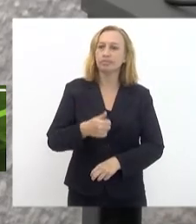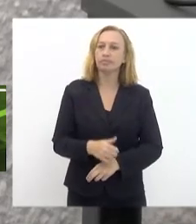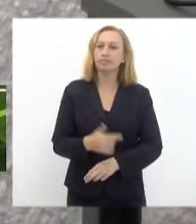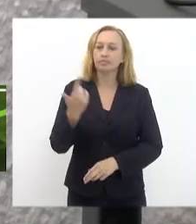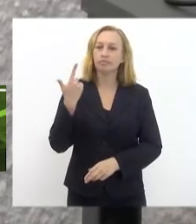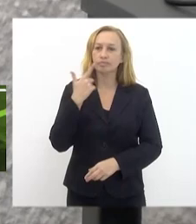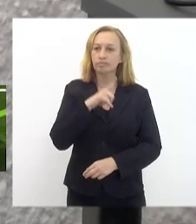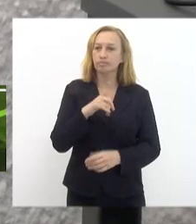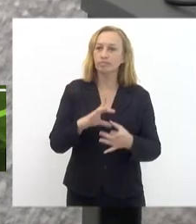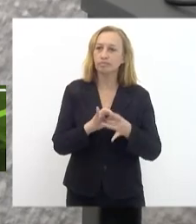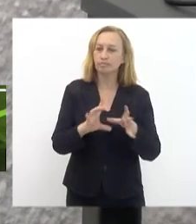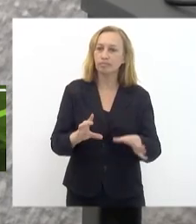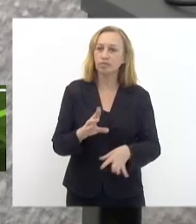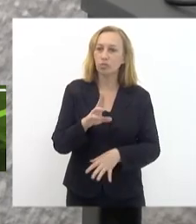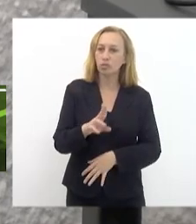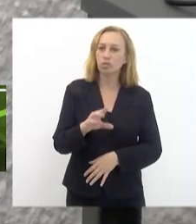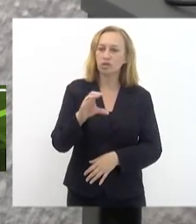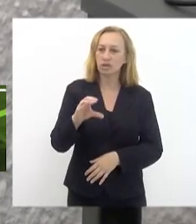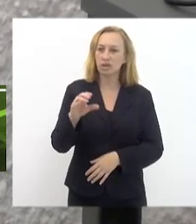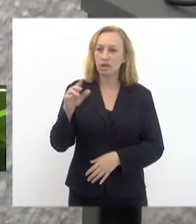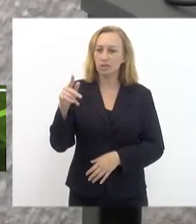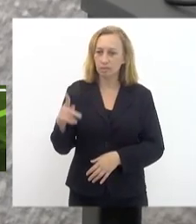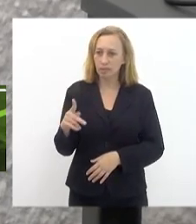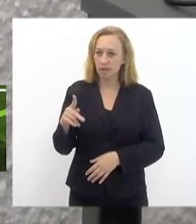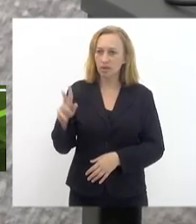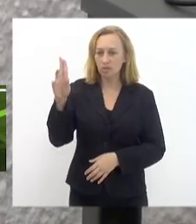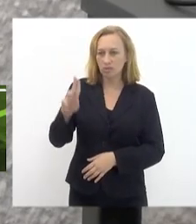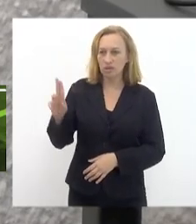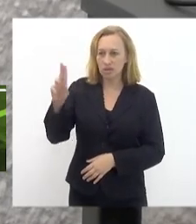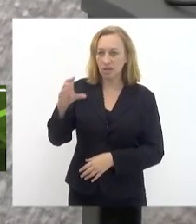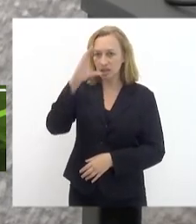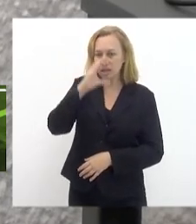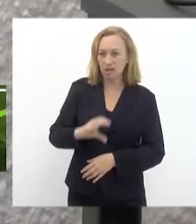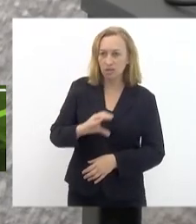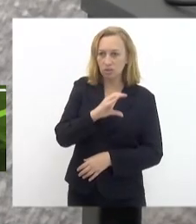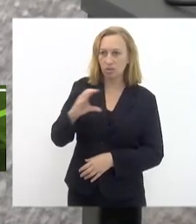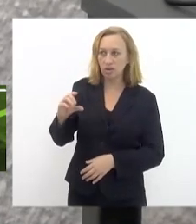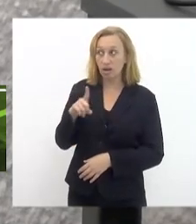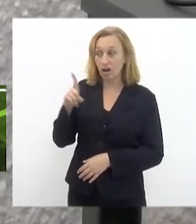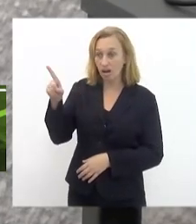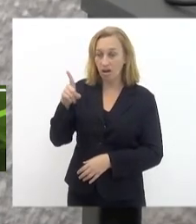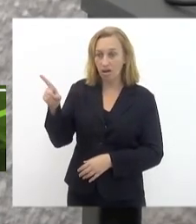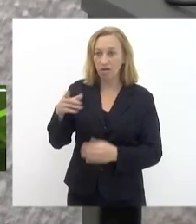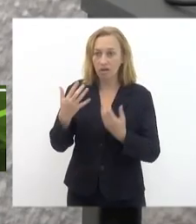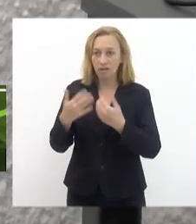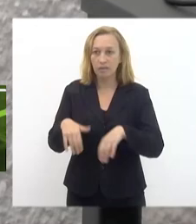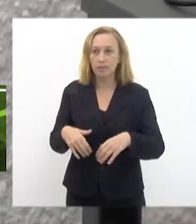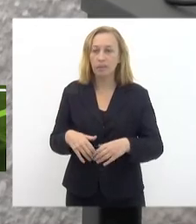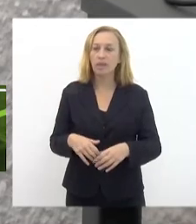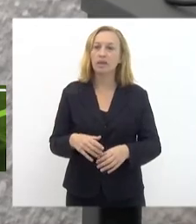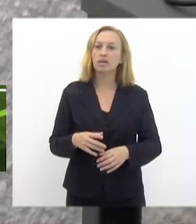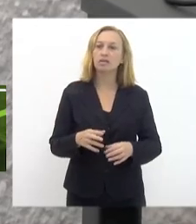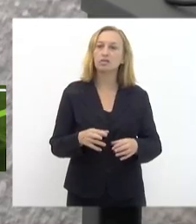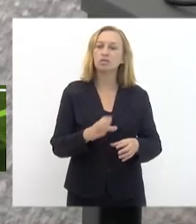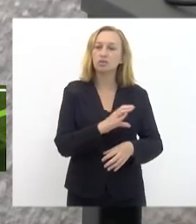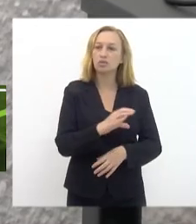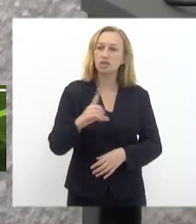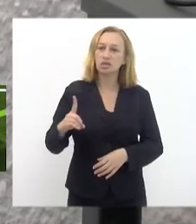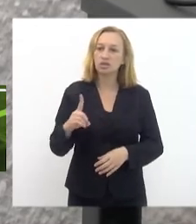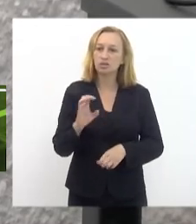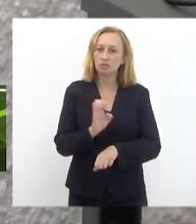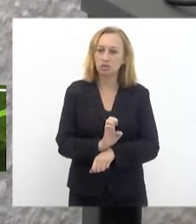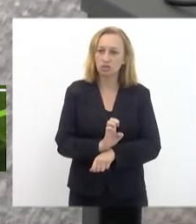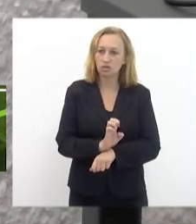conseguimos a liberação da UCP da Universidade Católica lá de Petrópolis onde nós sediamos a coordenação do